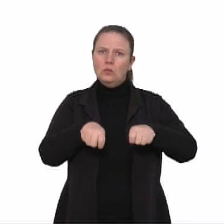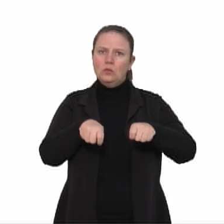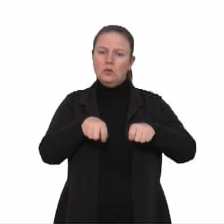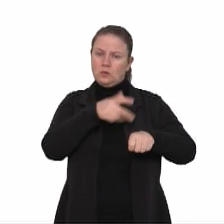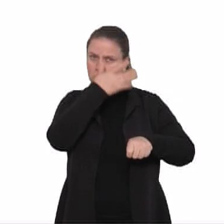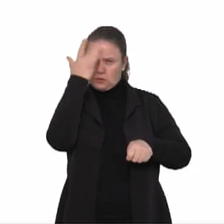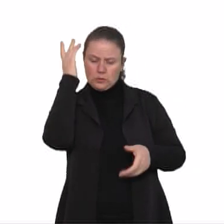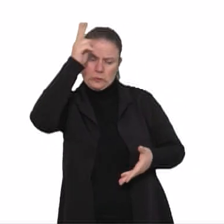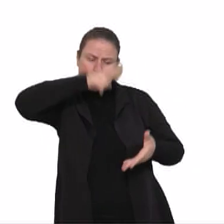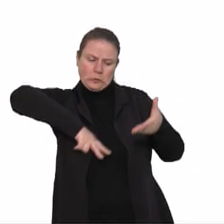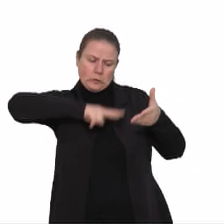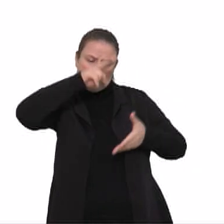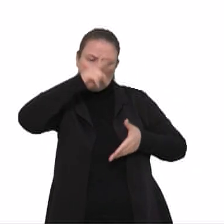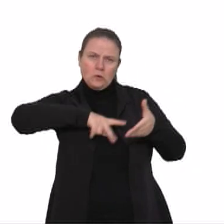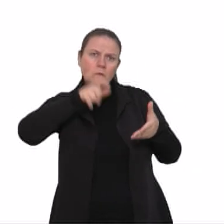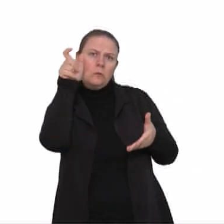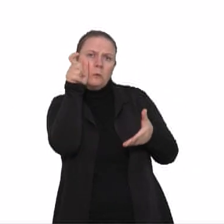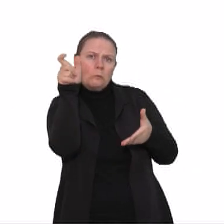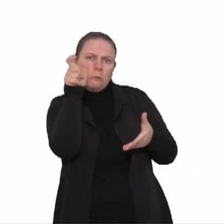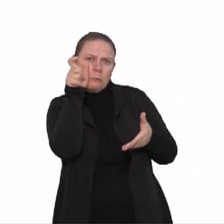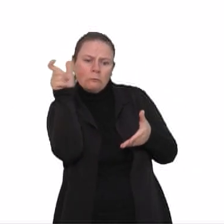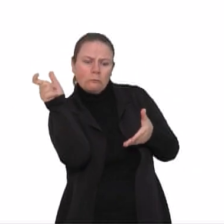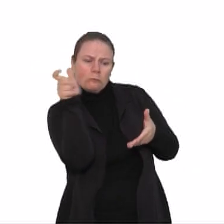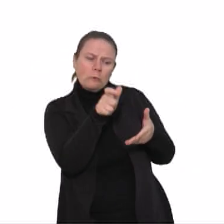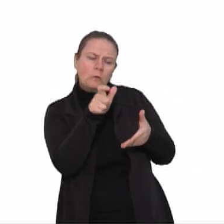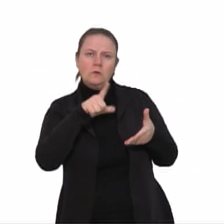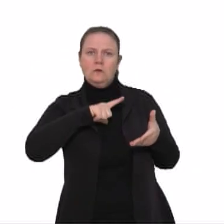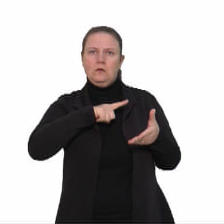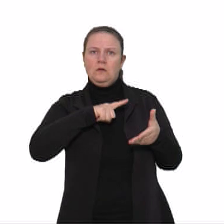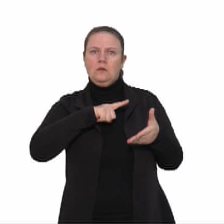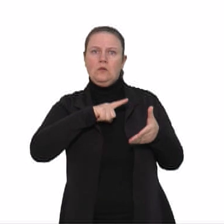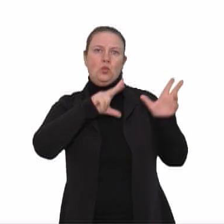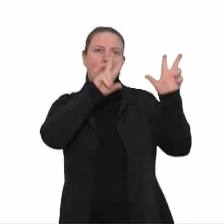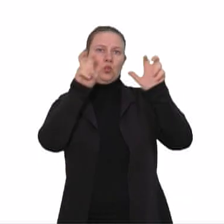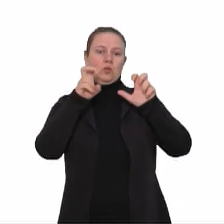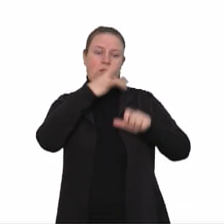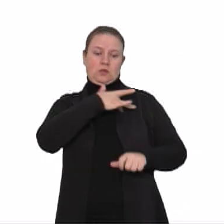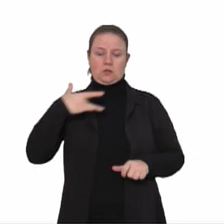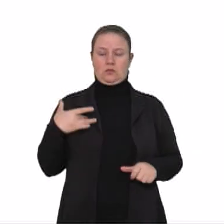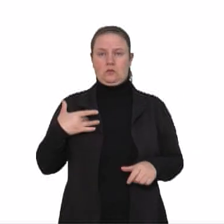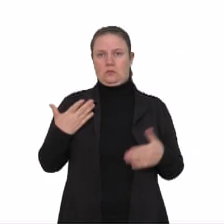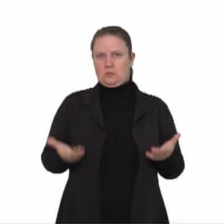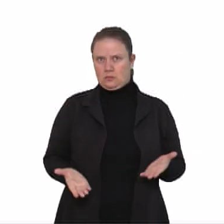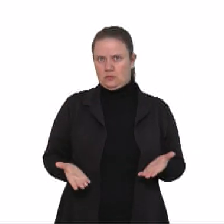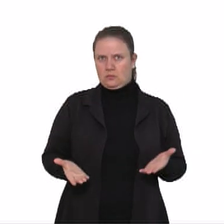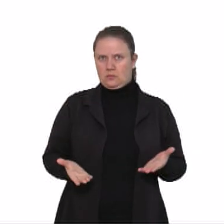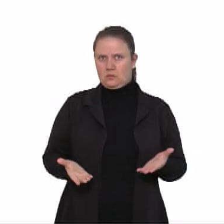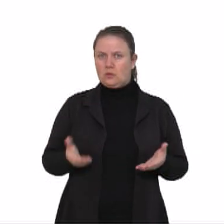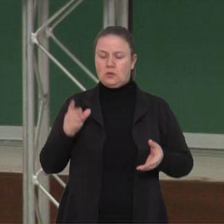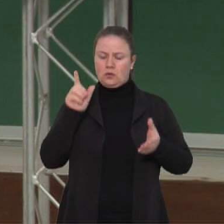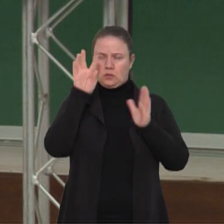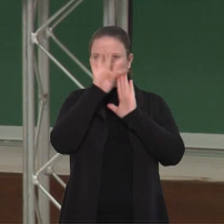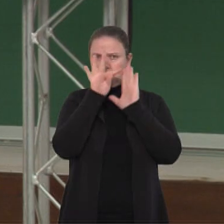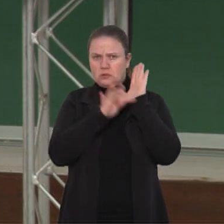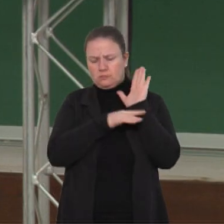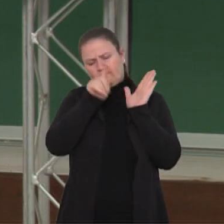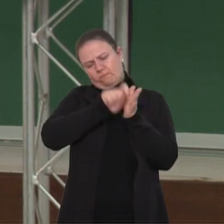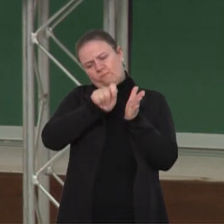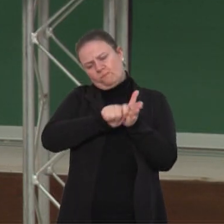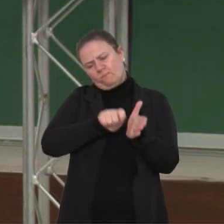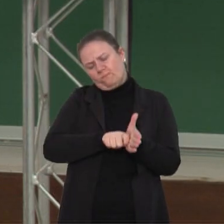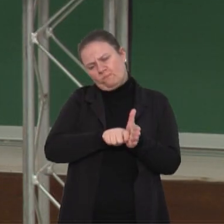do blog interessados em assuntos sobre saúde. Então, para quem foi feito esse texto? Pensando em